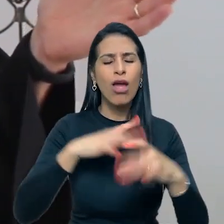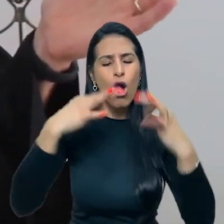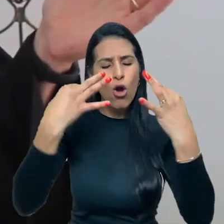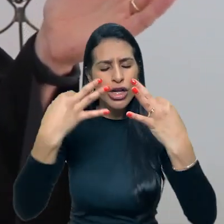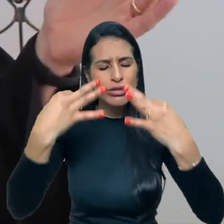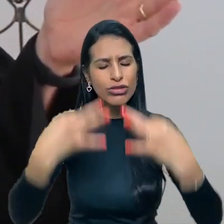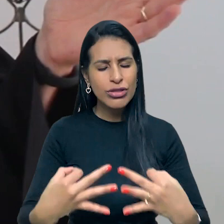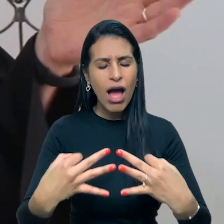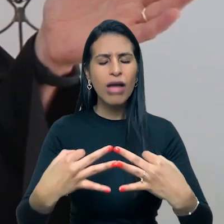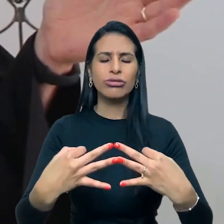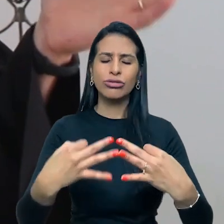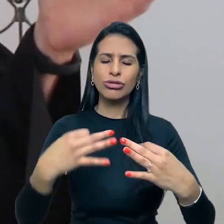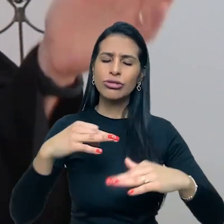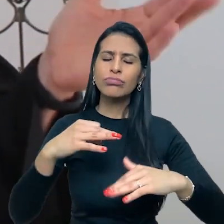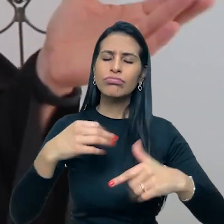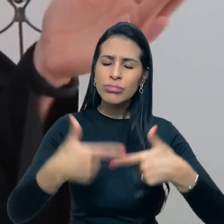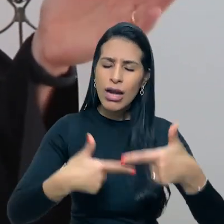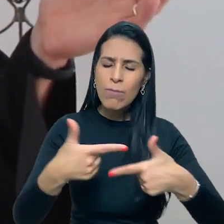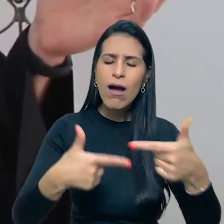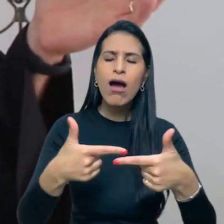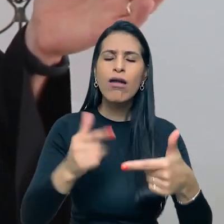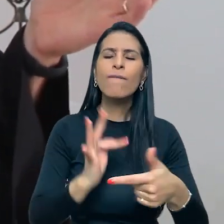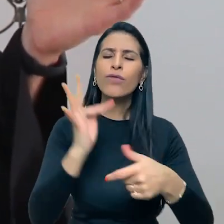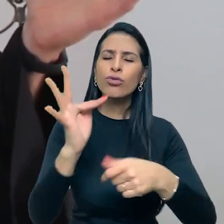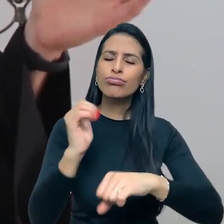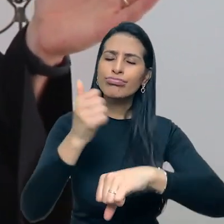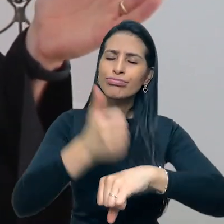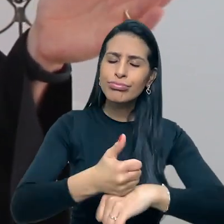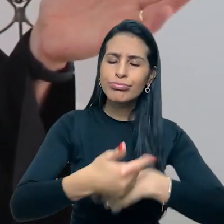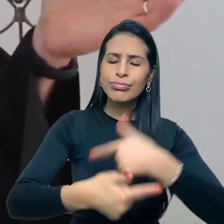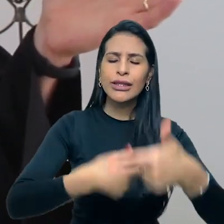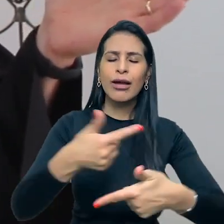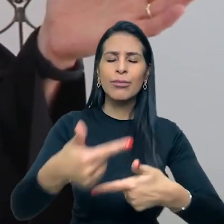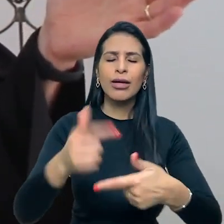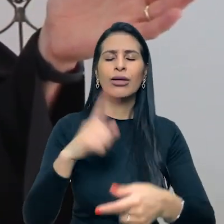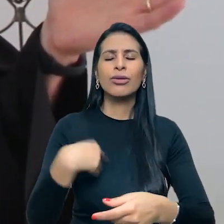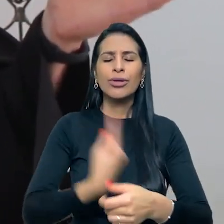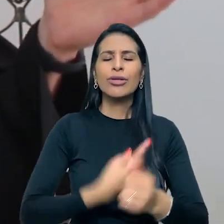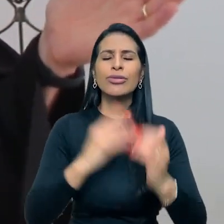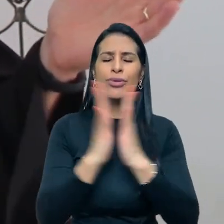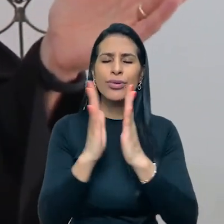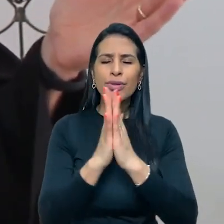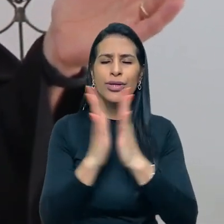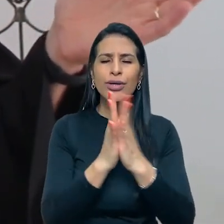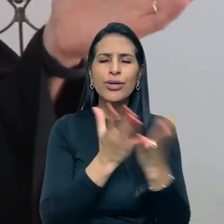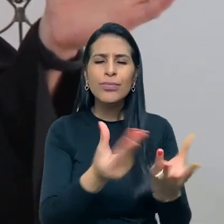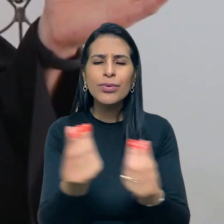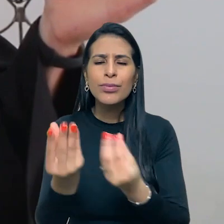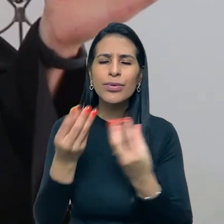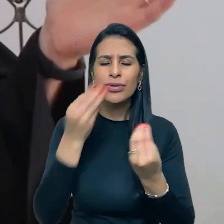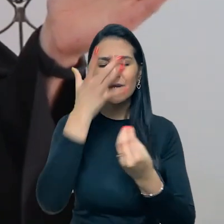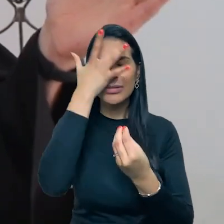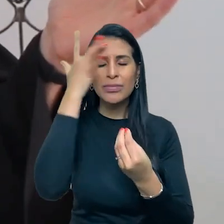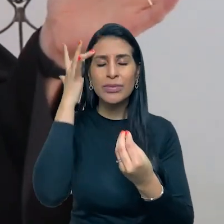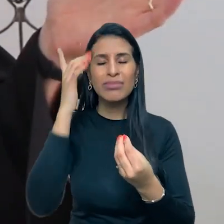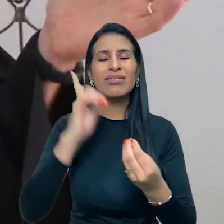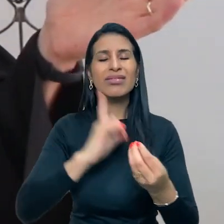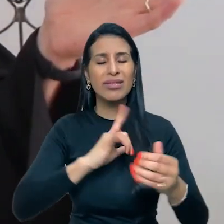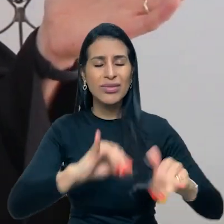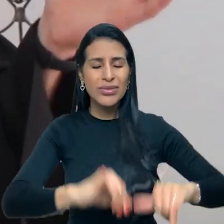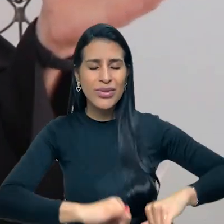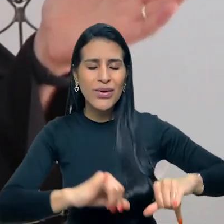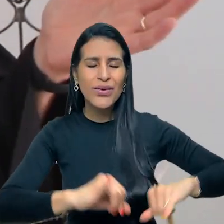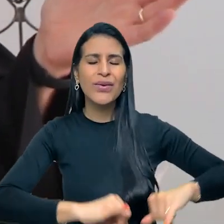prometem assumir. Rogamos pelas muitas pessoas que sofrem em nossa